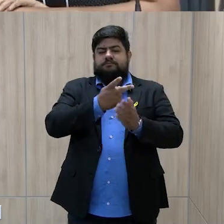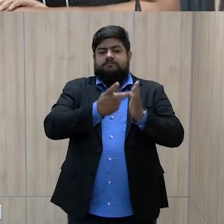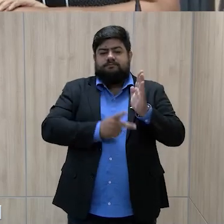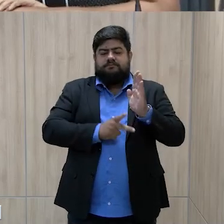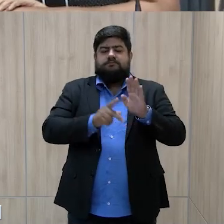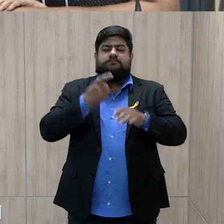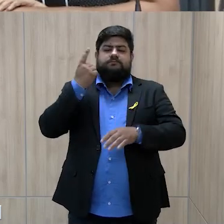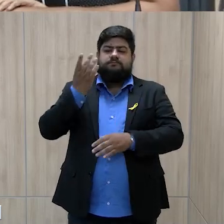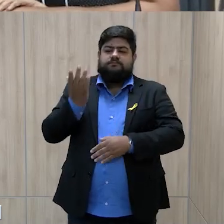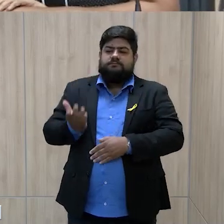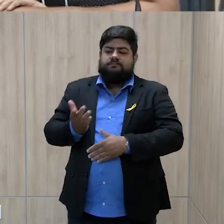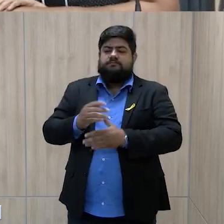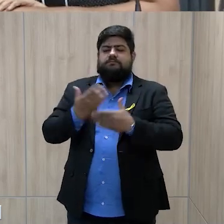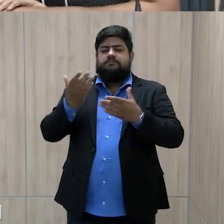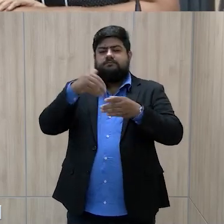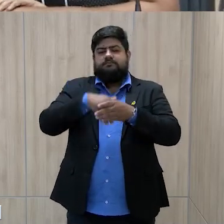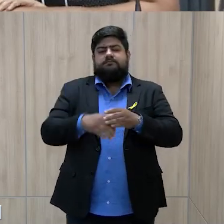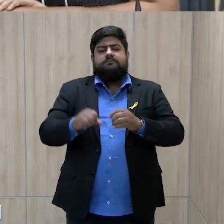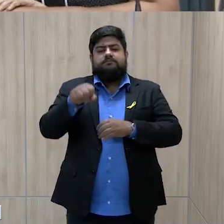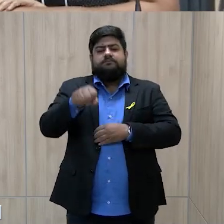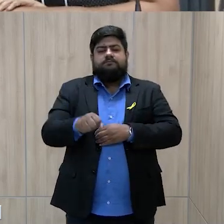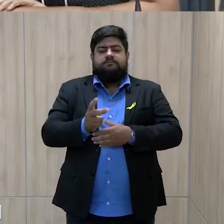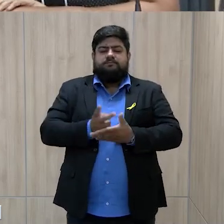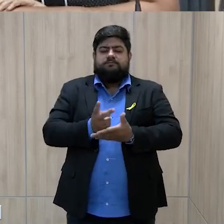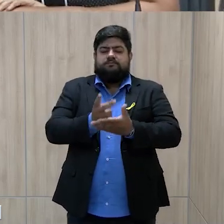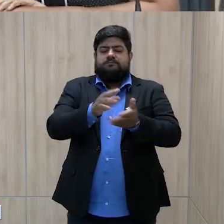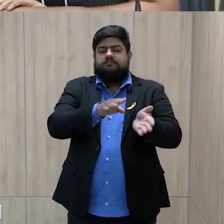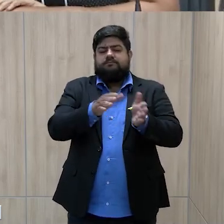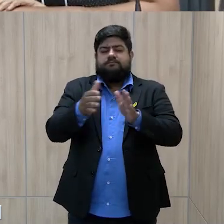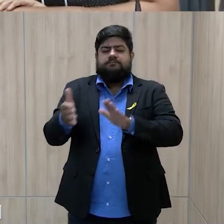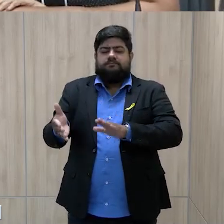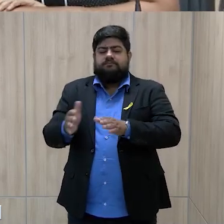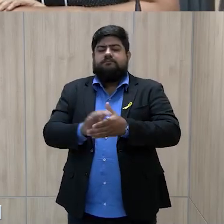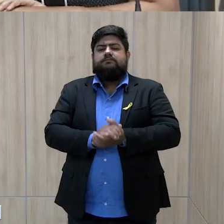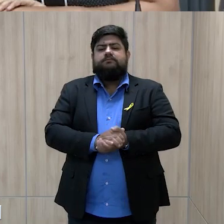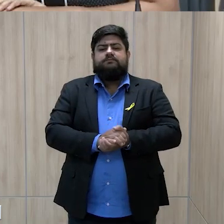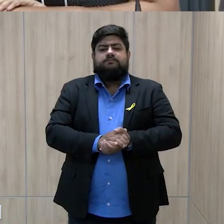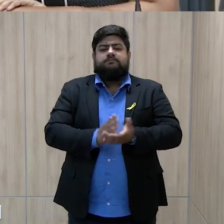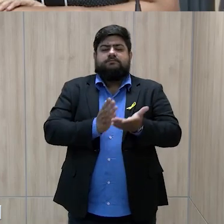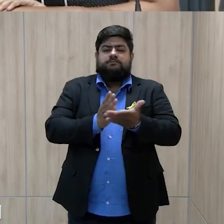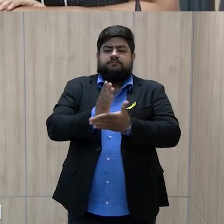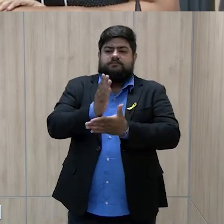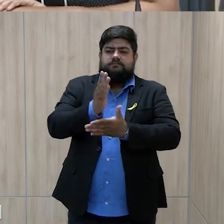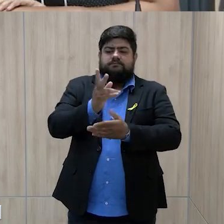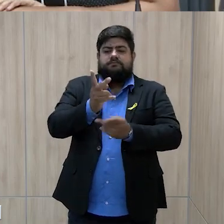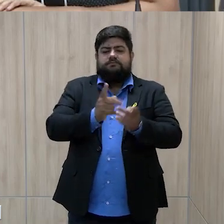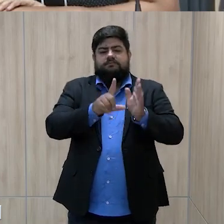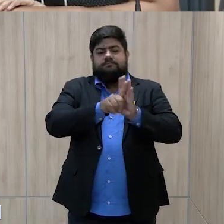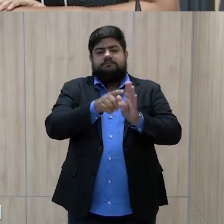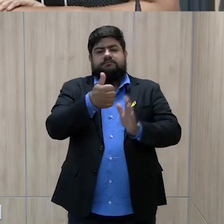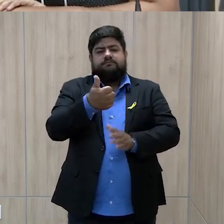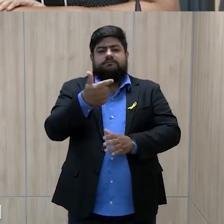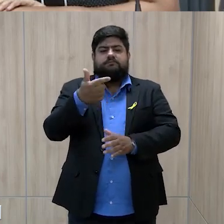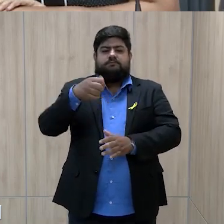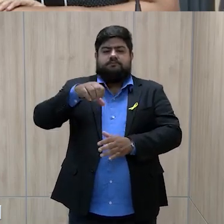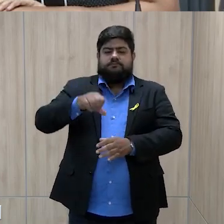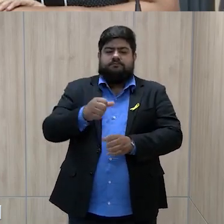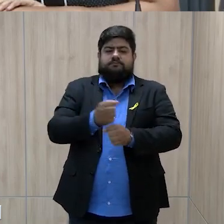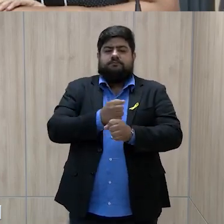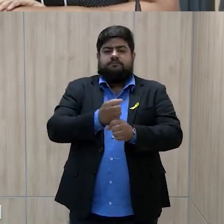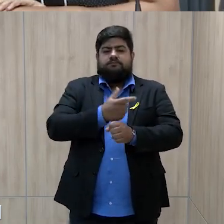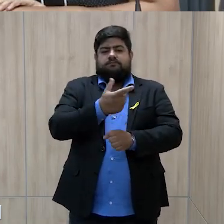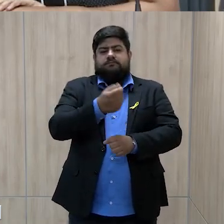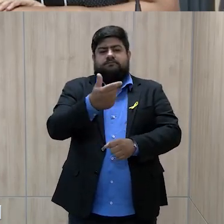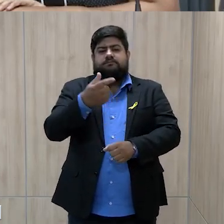com o parecer do relator então Eu voto É sim pela tramitação e estão Está aprovado o projeto de lei